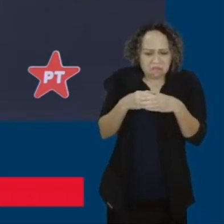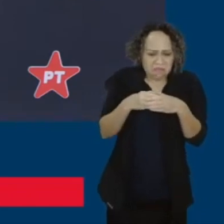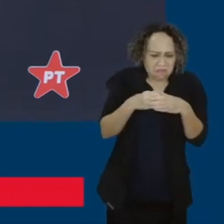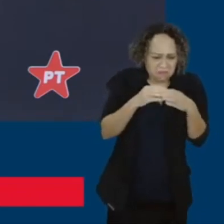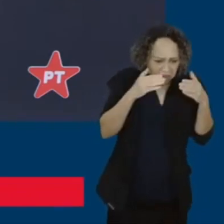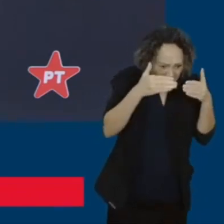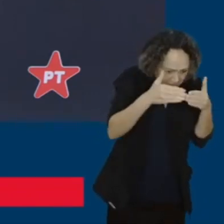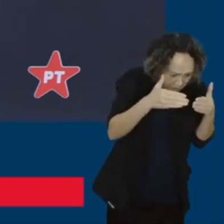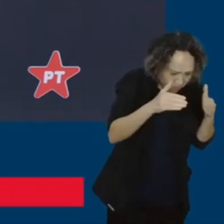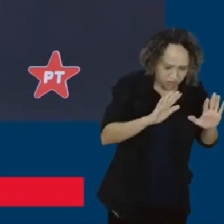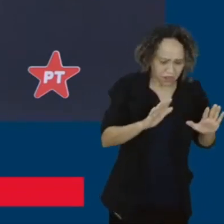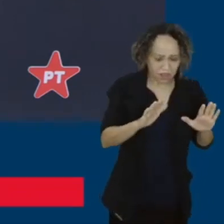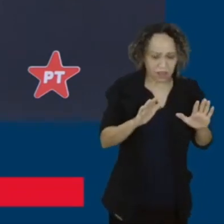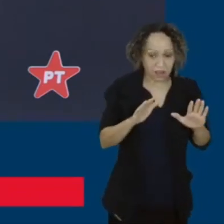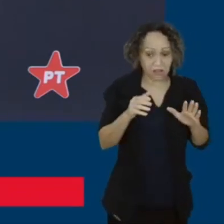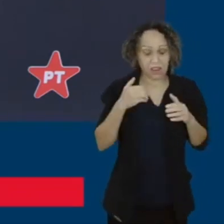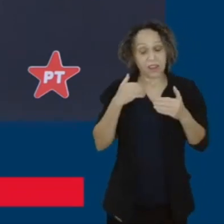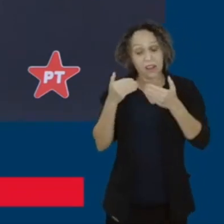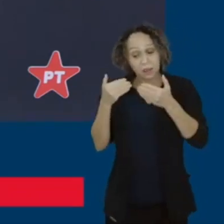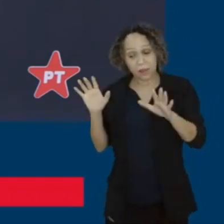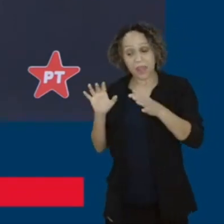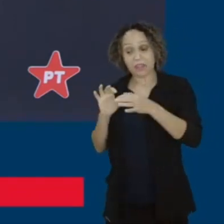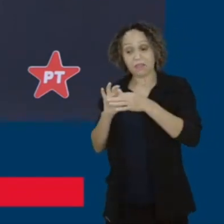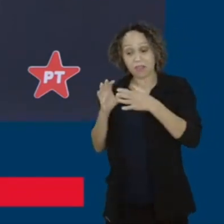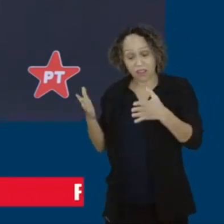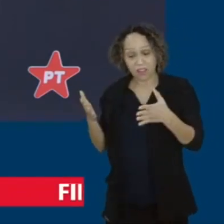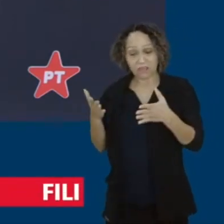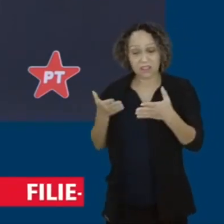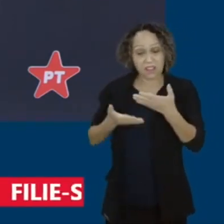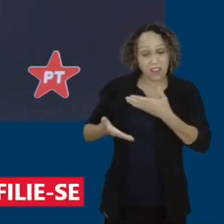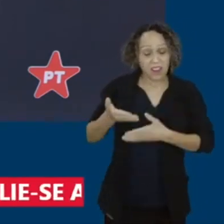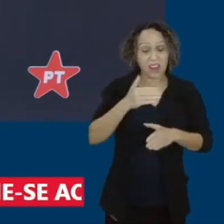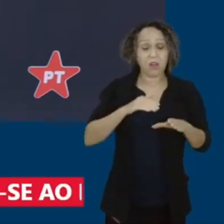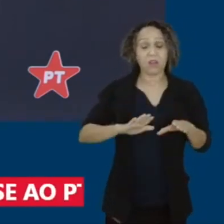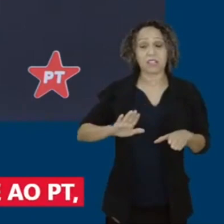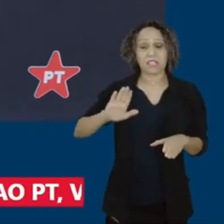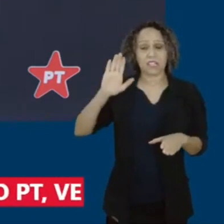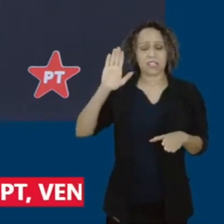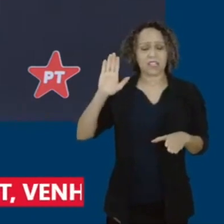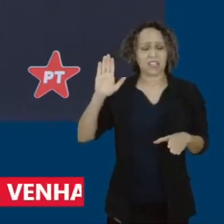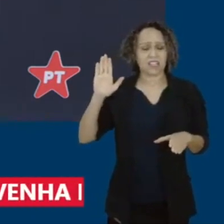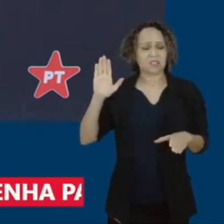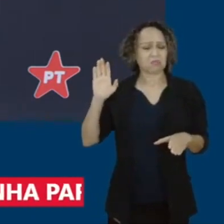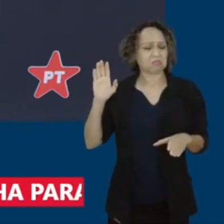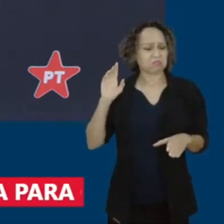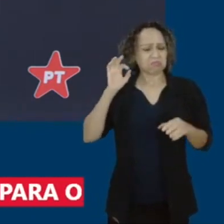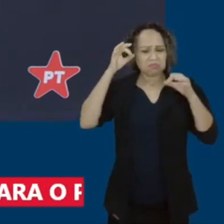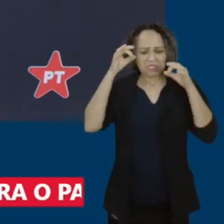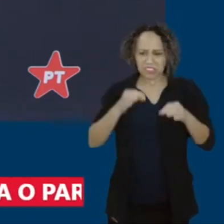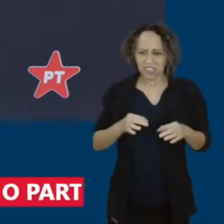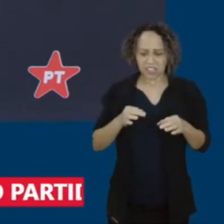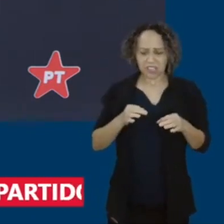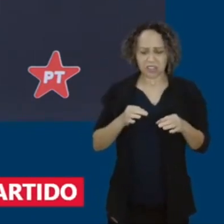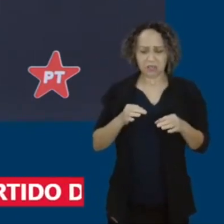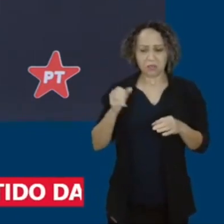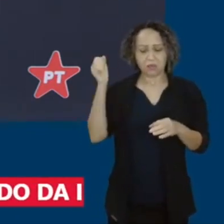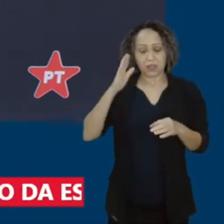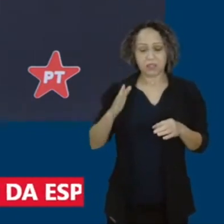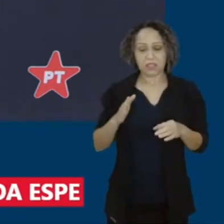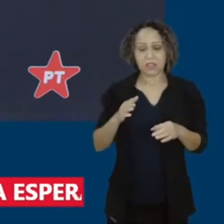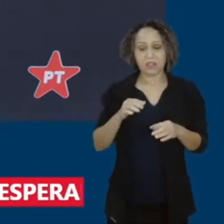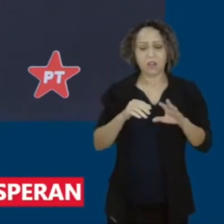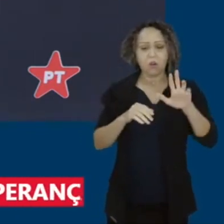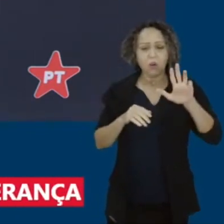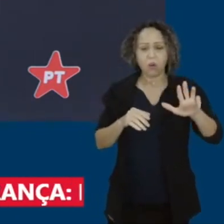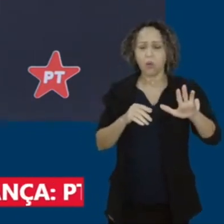e é o candidato ideal do Brasil. Eu diria que ele não é nem o candidato do PT. Ele é candidato